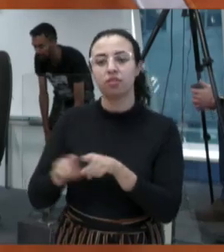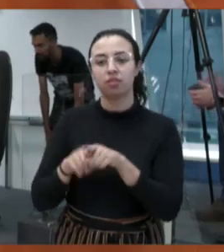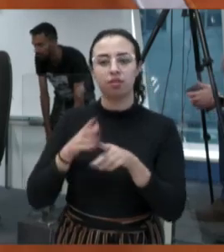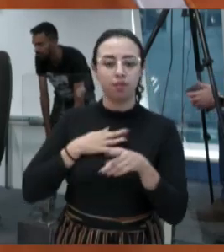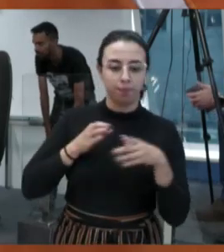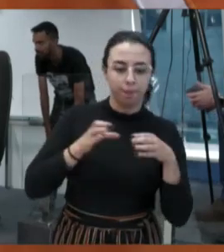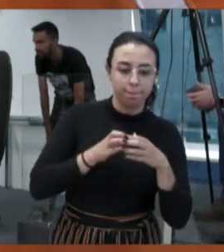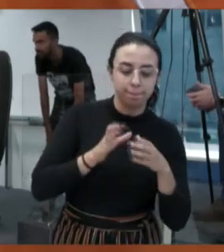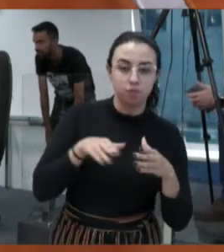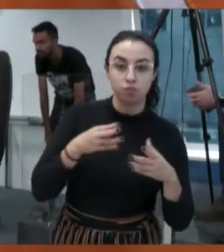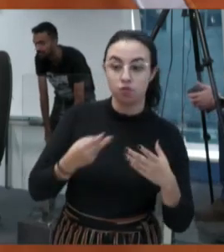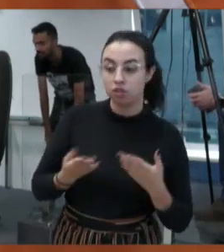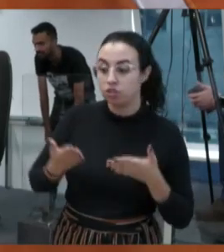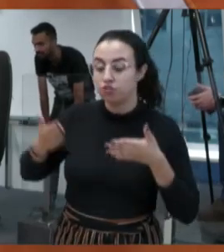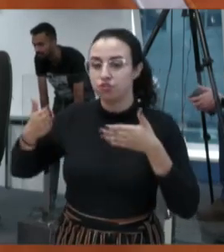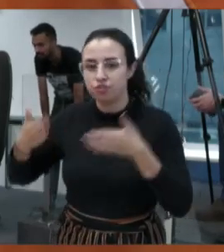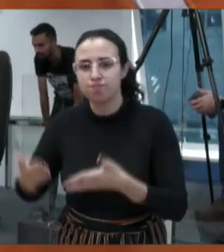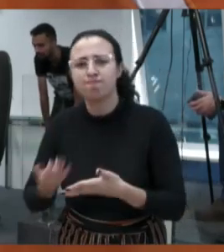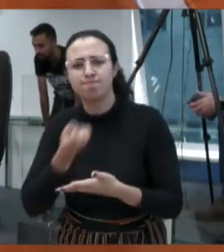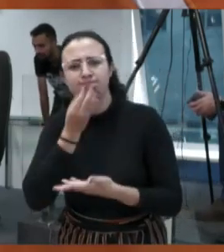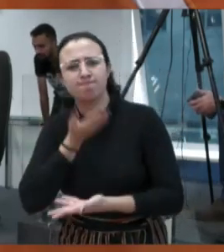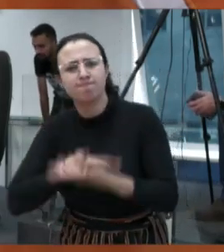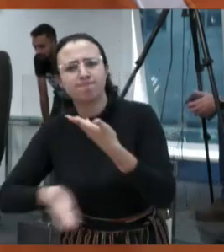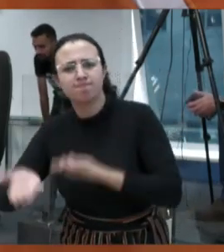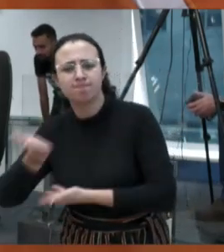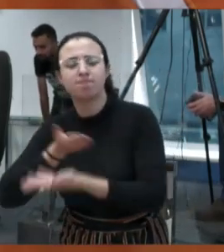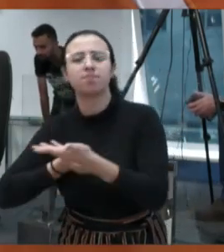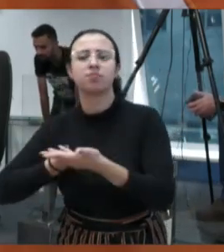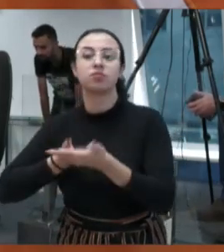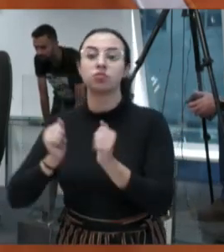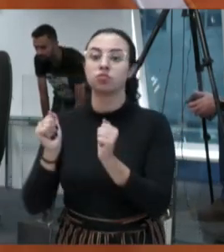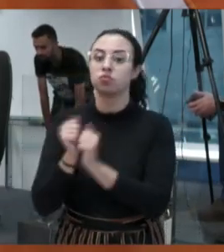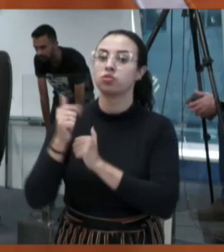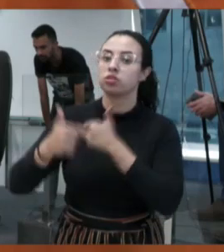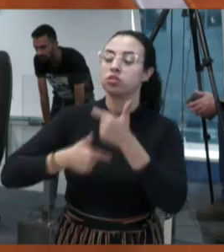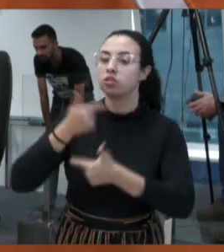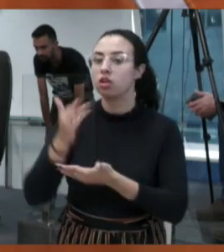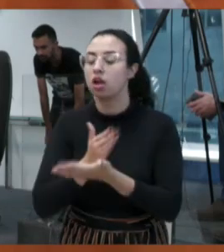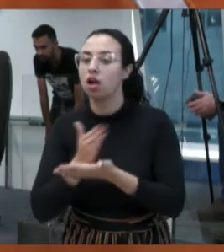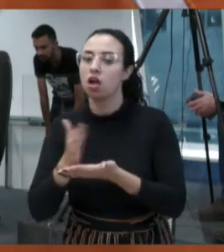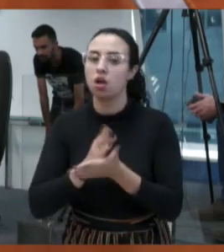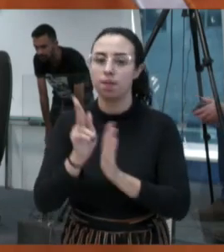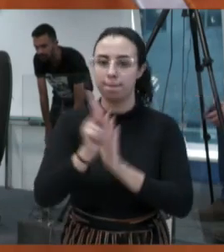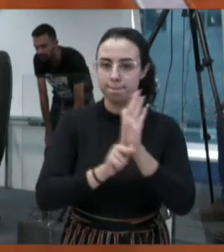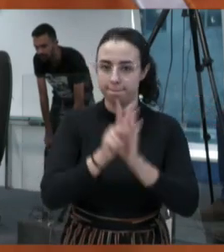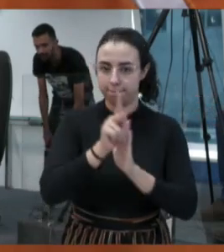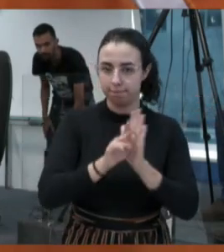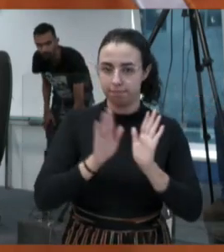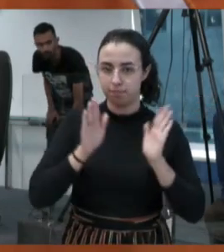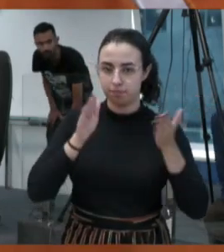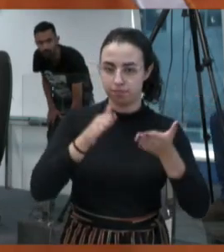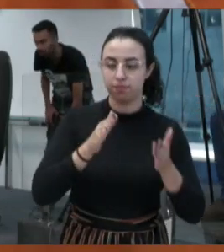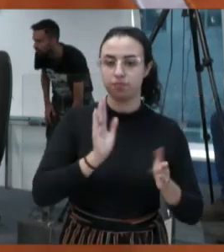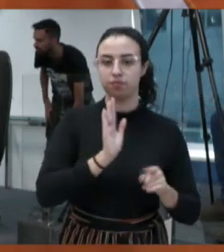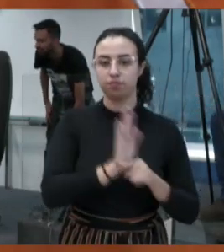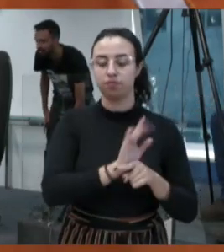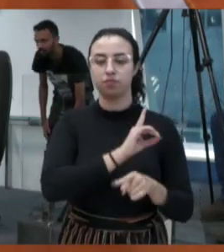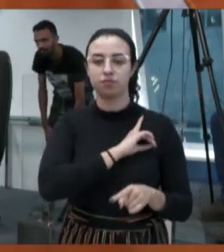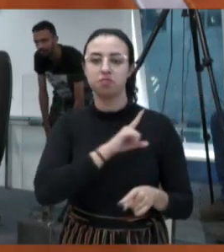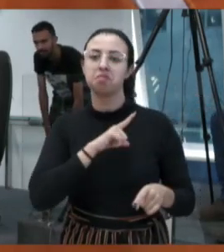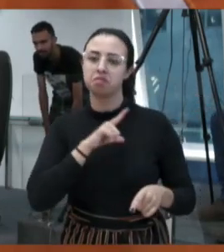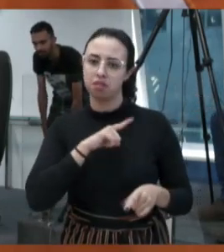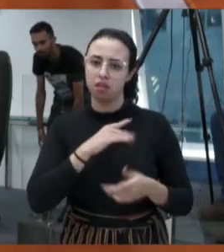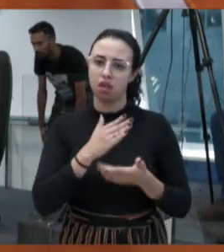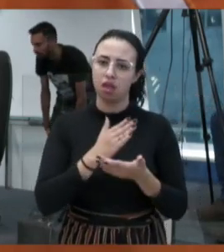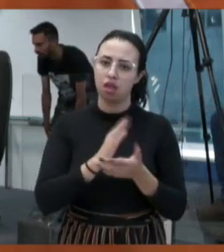nós chegamos lá, e juntos estão trabalhando em alguns projetos para Divinópolis. Temos algumas emendas agora, né? E, mas também tem algumas